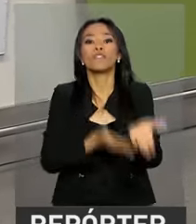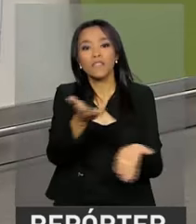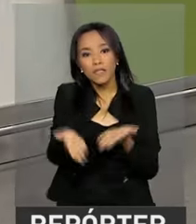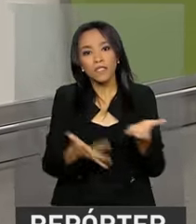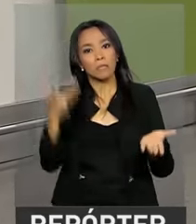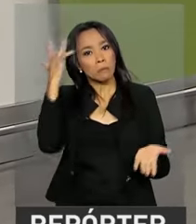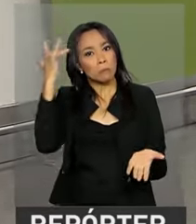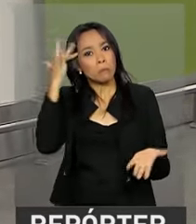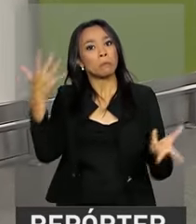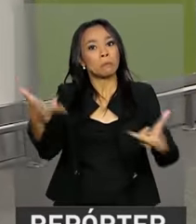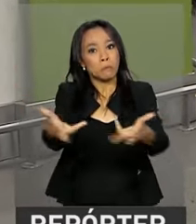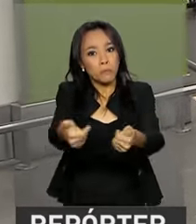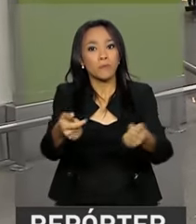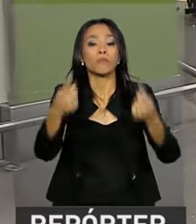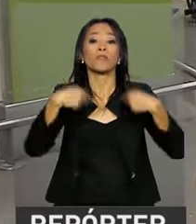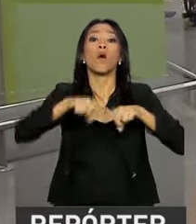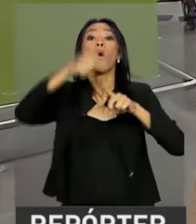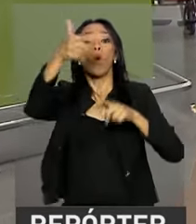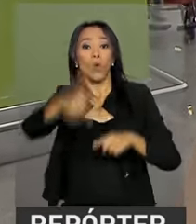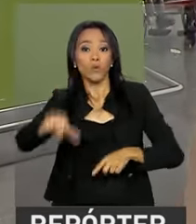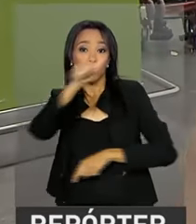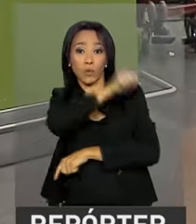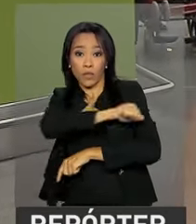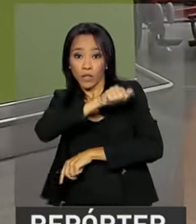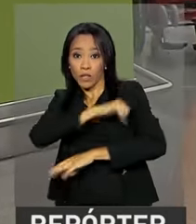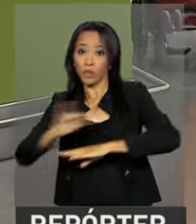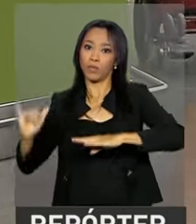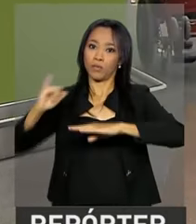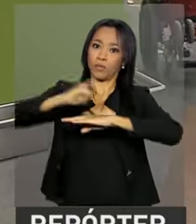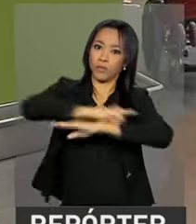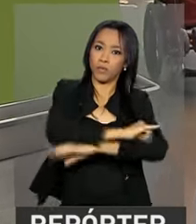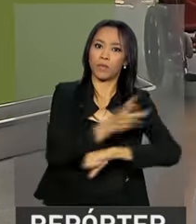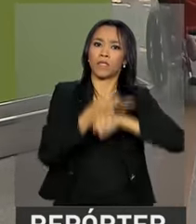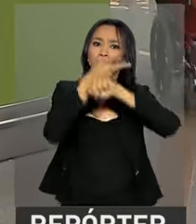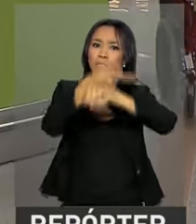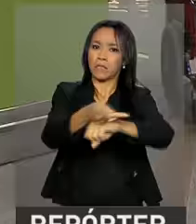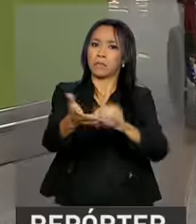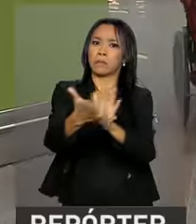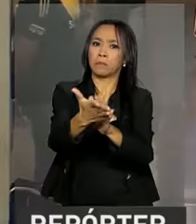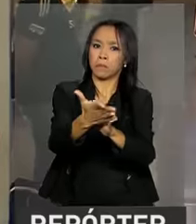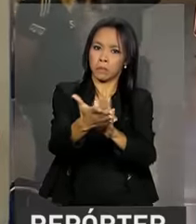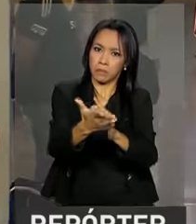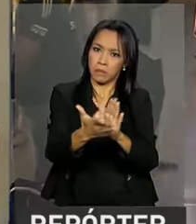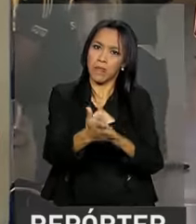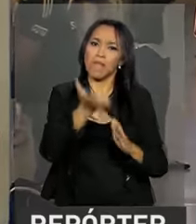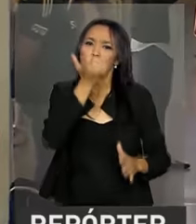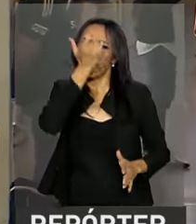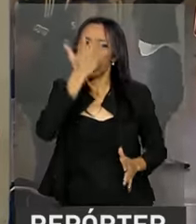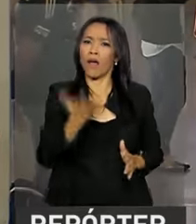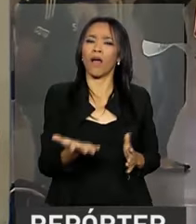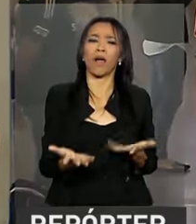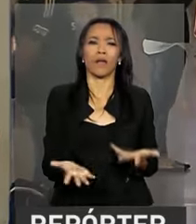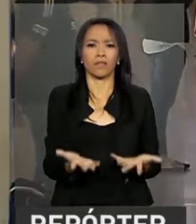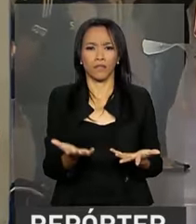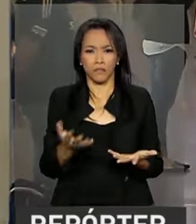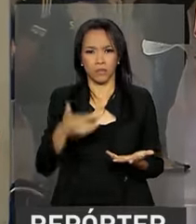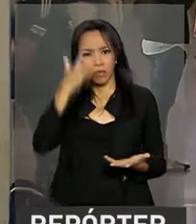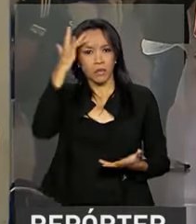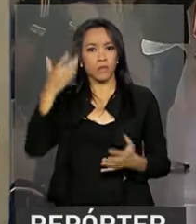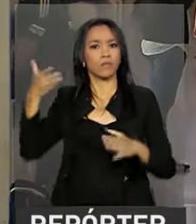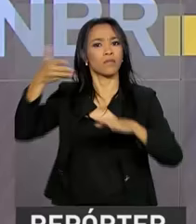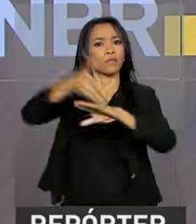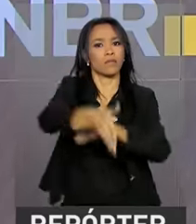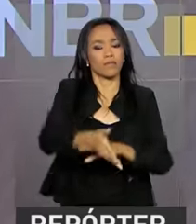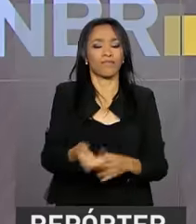eficiente o santos dumont no rio de janeiro levou o título de aeroporto com mais facilidades ao passageiro